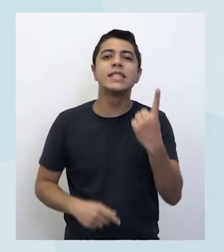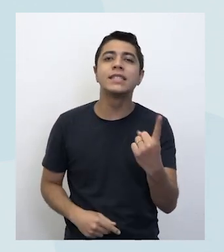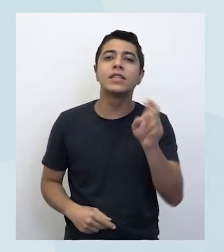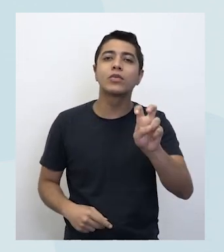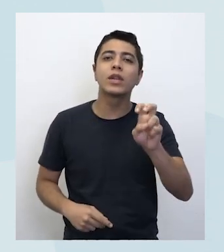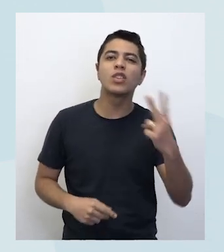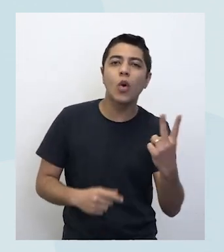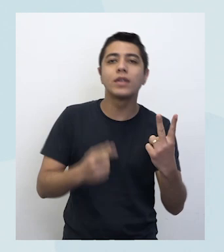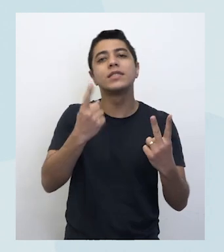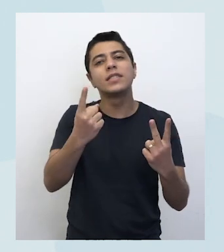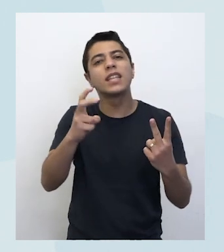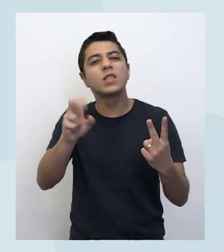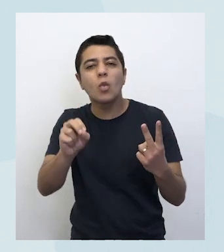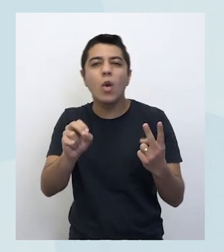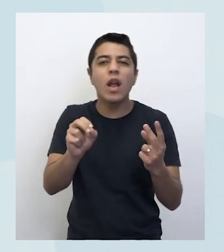do 25,